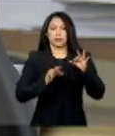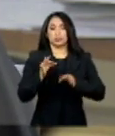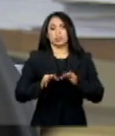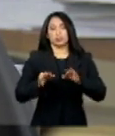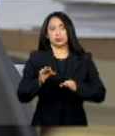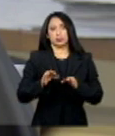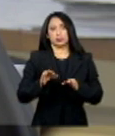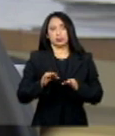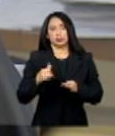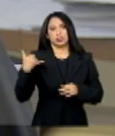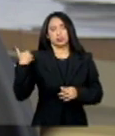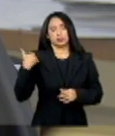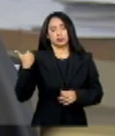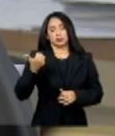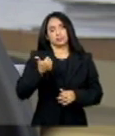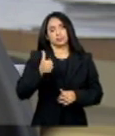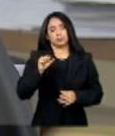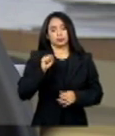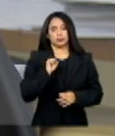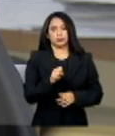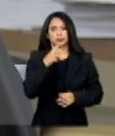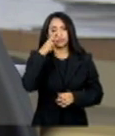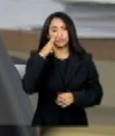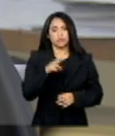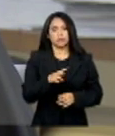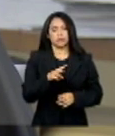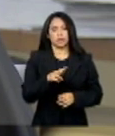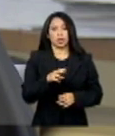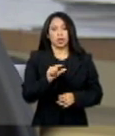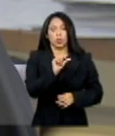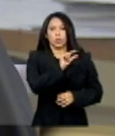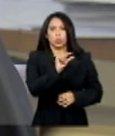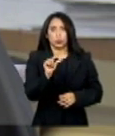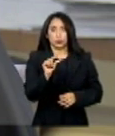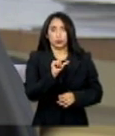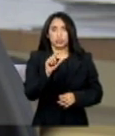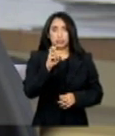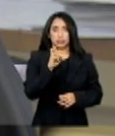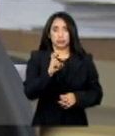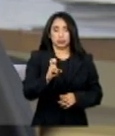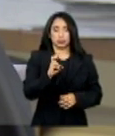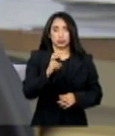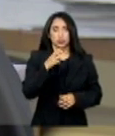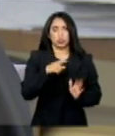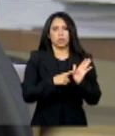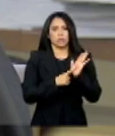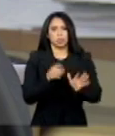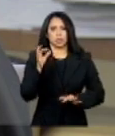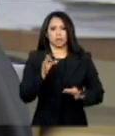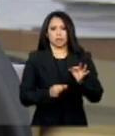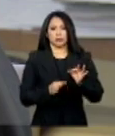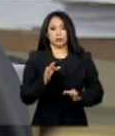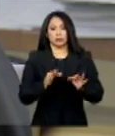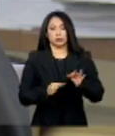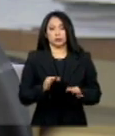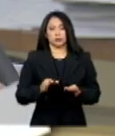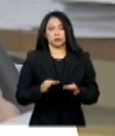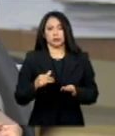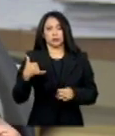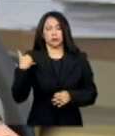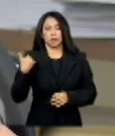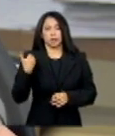esta dessa publicação em relação ao item 5 que dentre os objetivos da justiça de menores destaca se a promoção